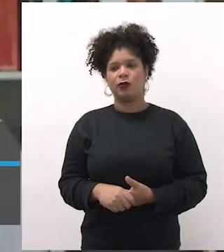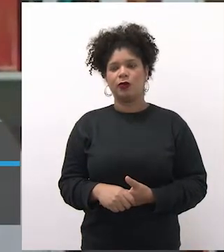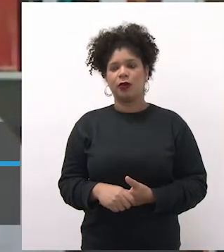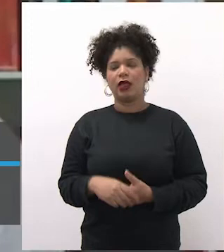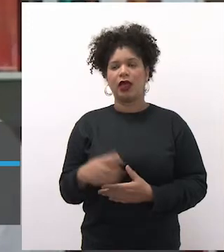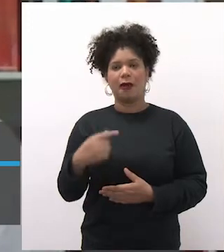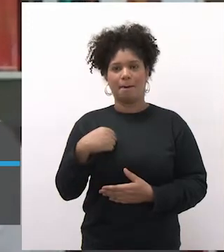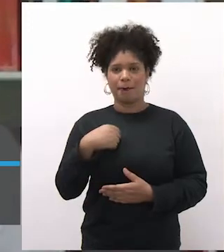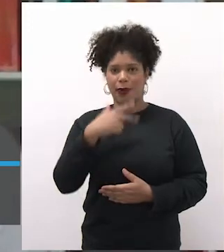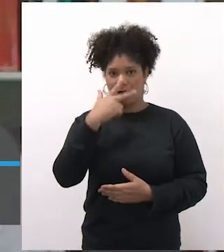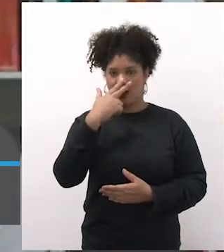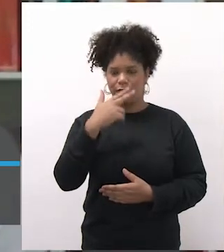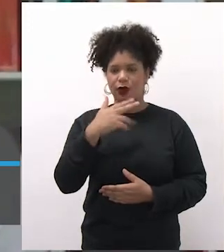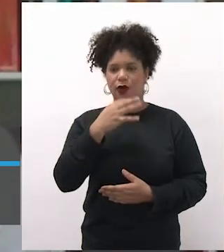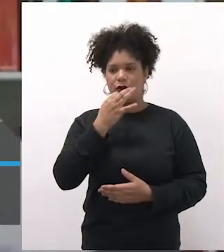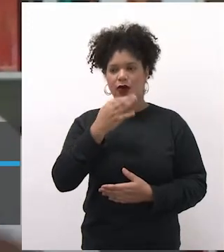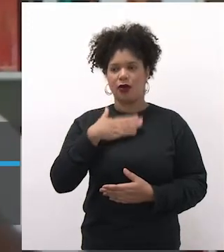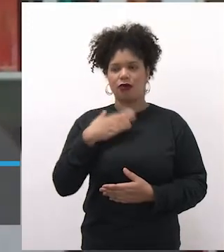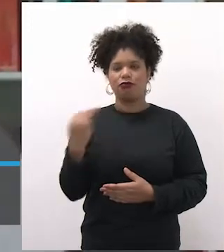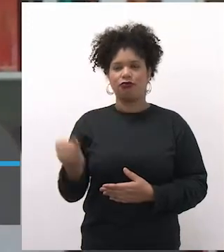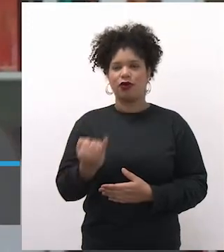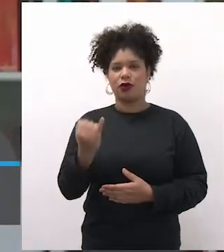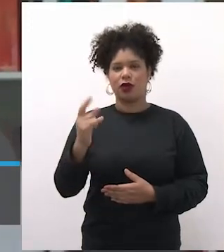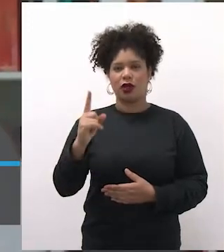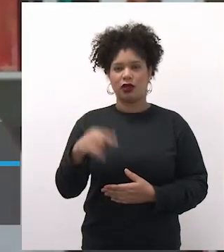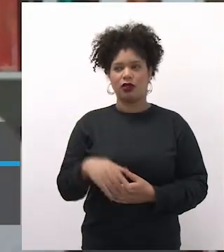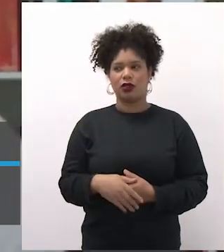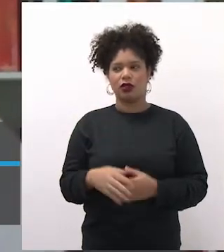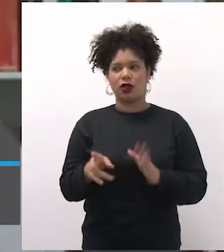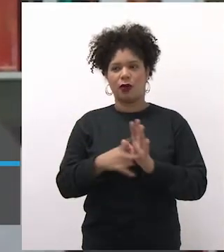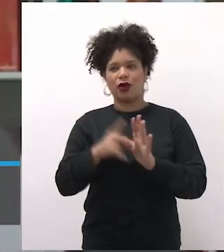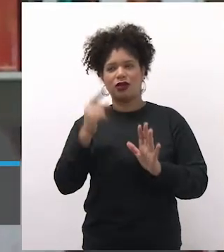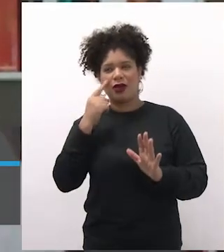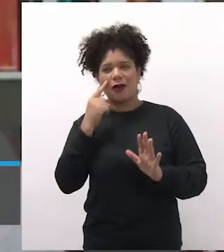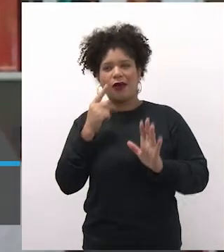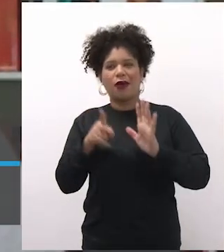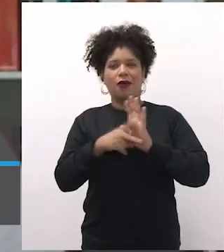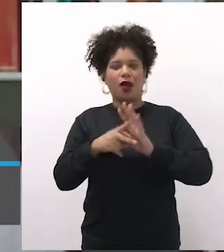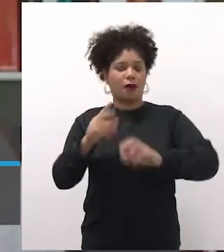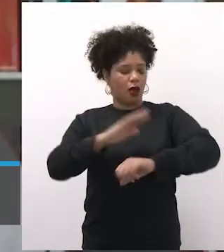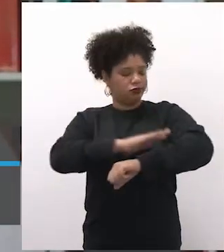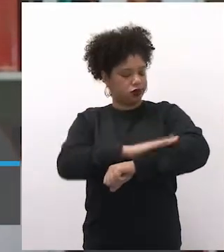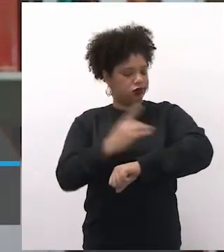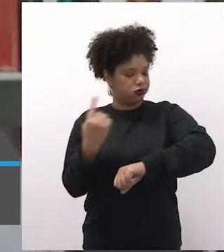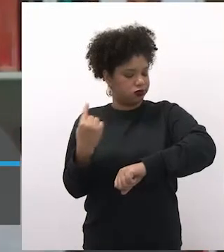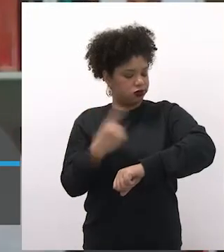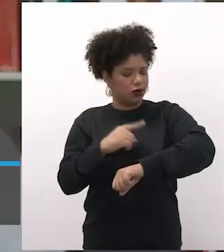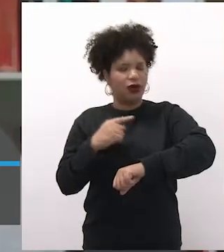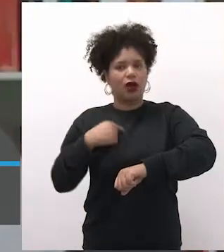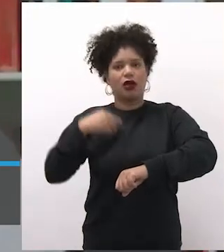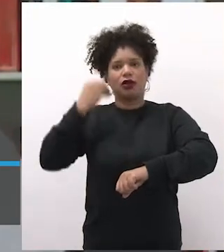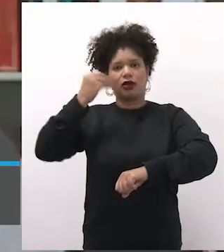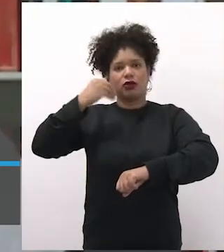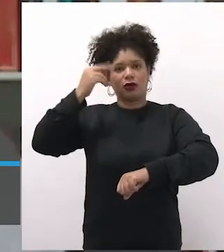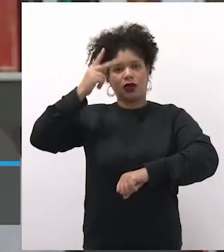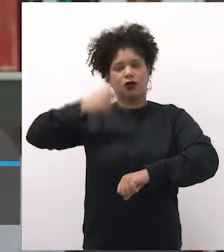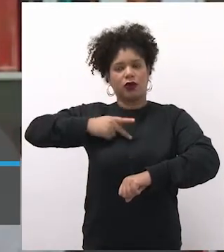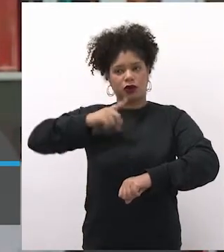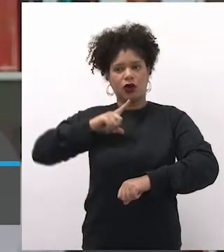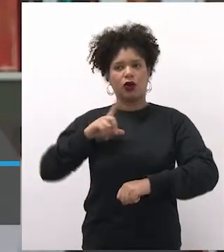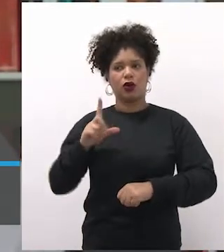super importante quando a gente vai falar sobre luta antirracista, e eu estou falando por experiência própria, tá,